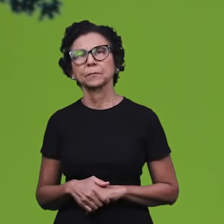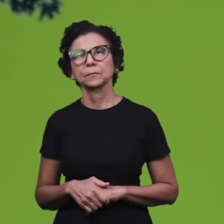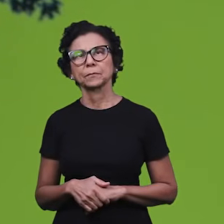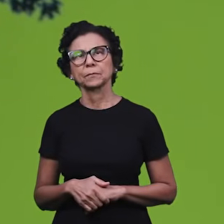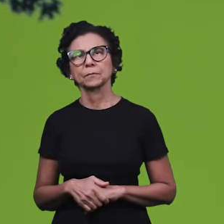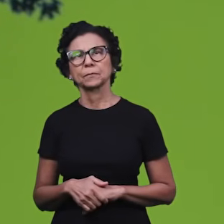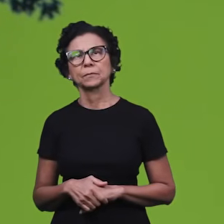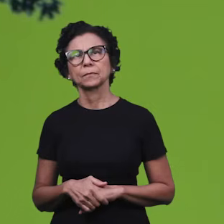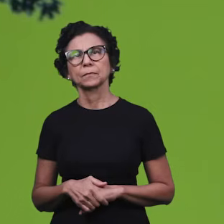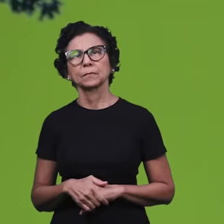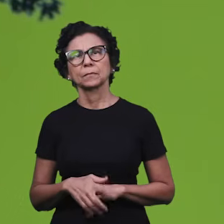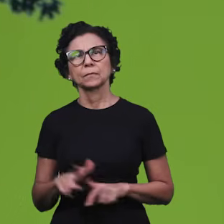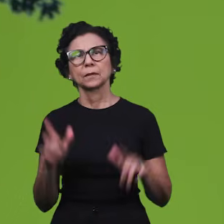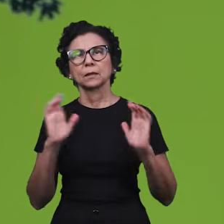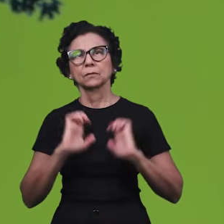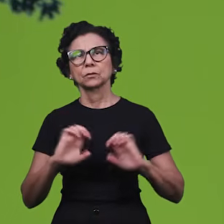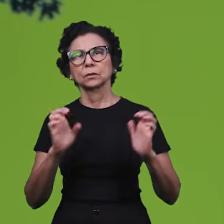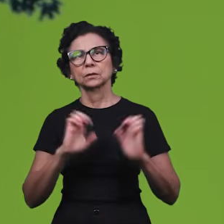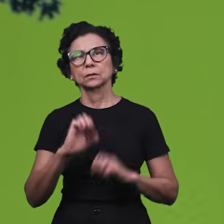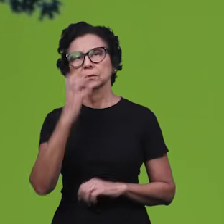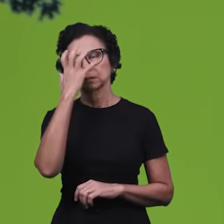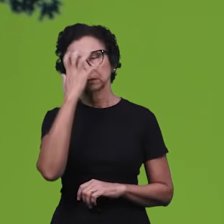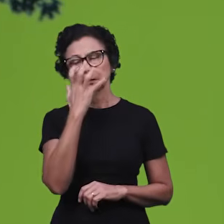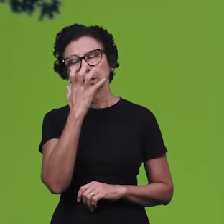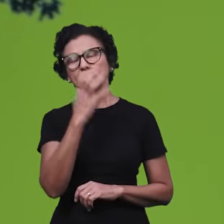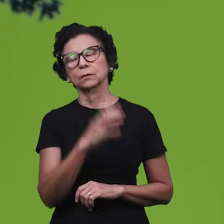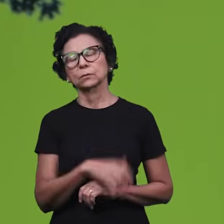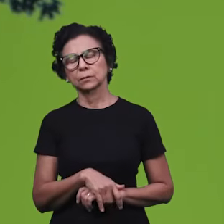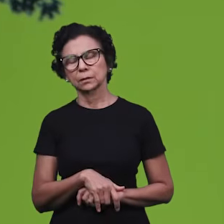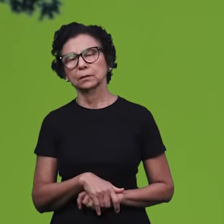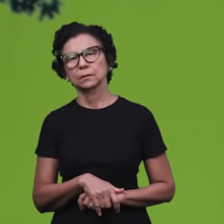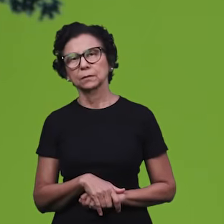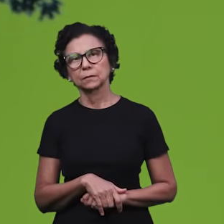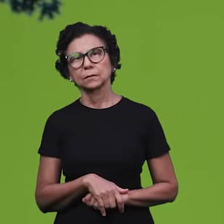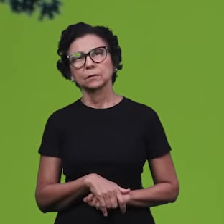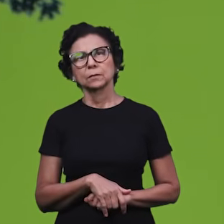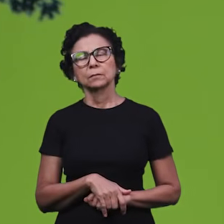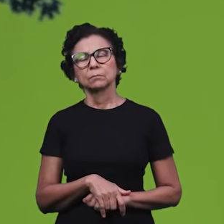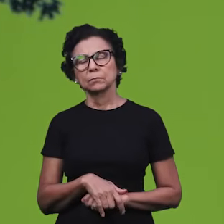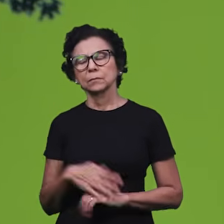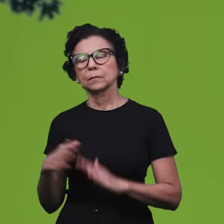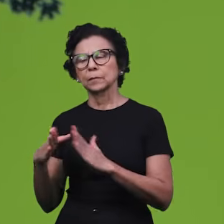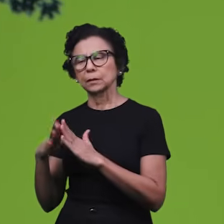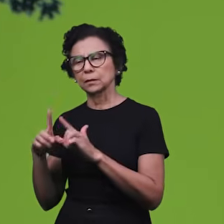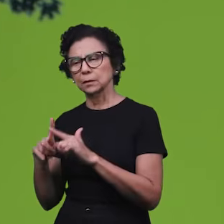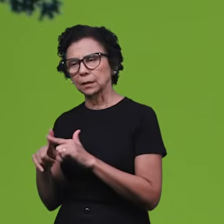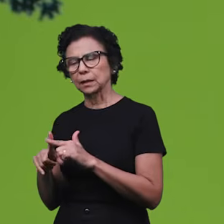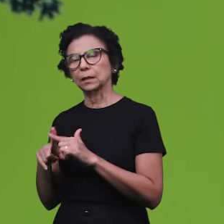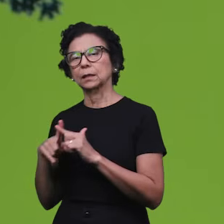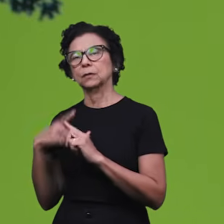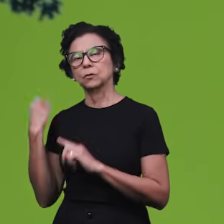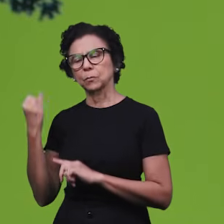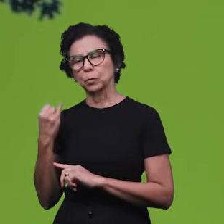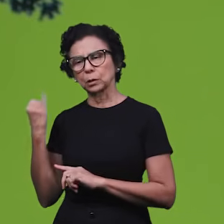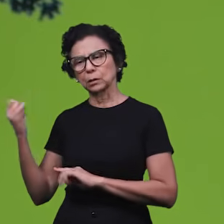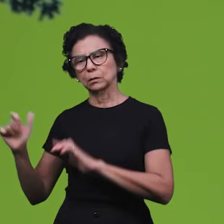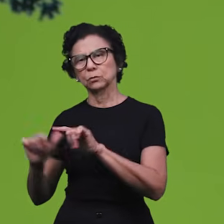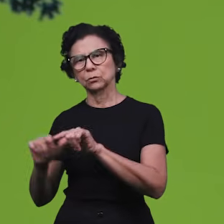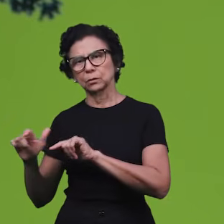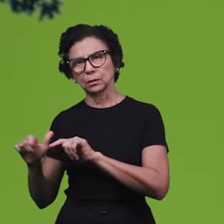né? O trabalho de evangelização é um trabalho muito sério. Importa o trabalho diário na nossa igreja, para o